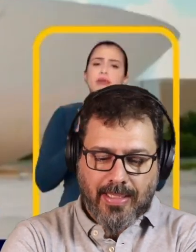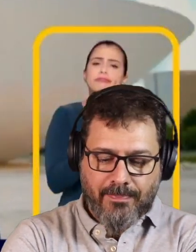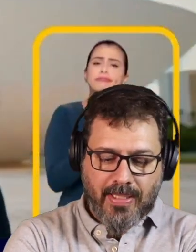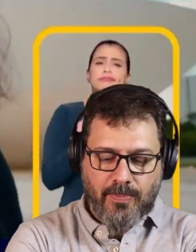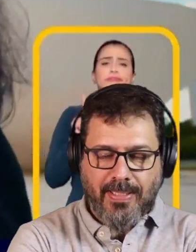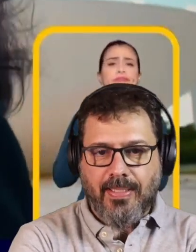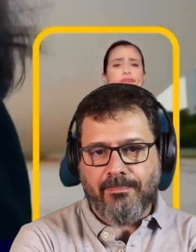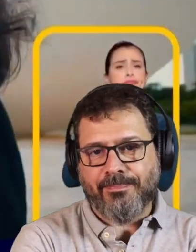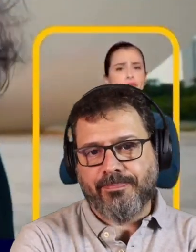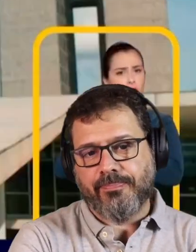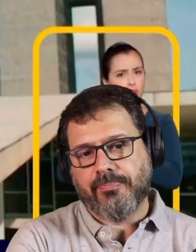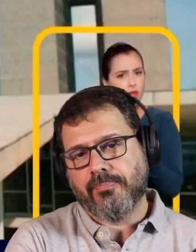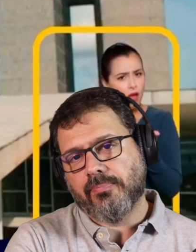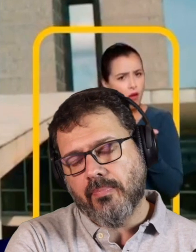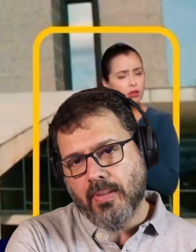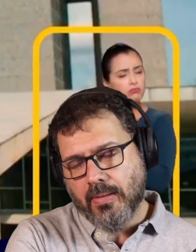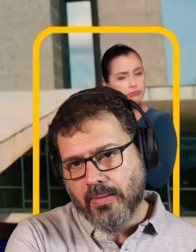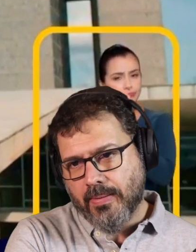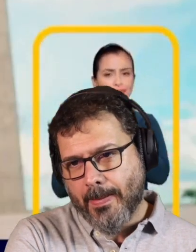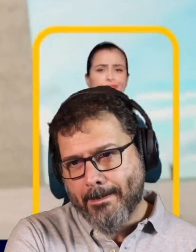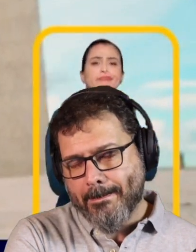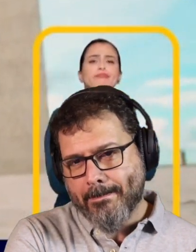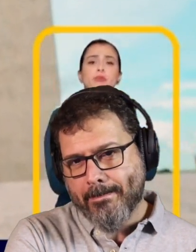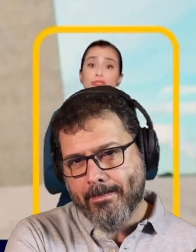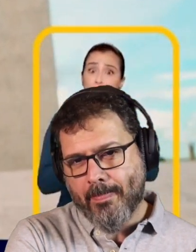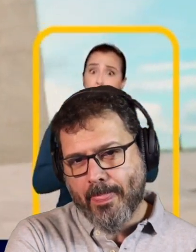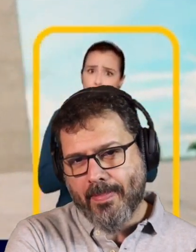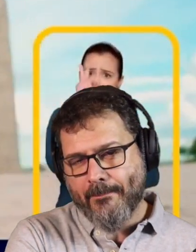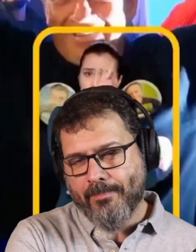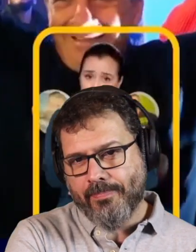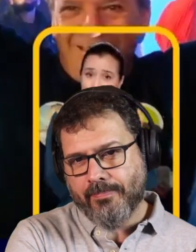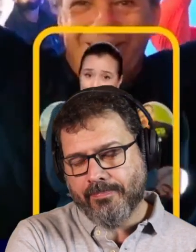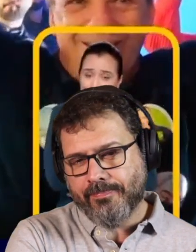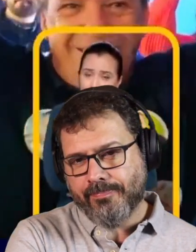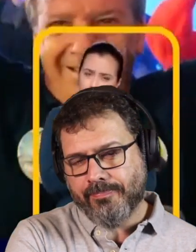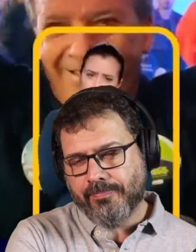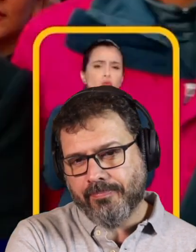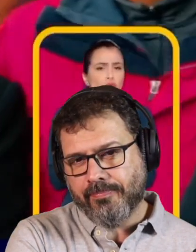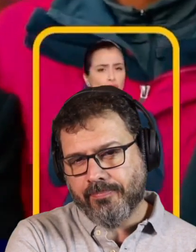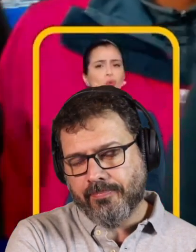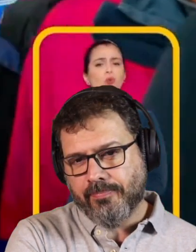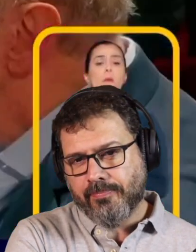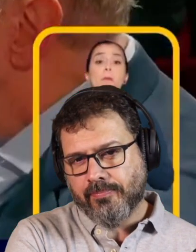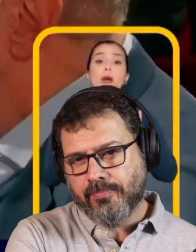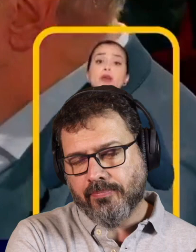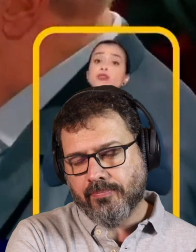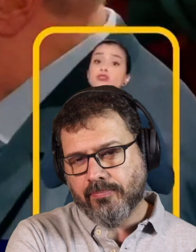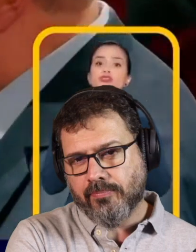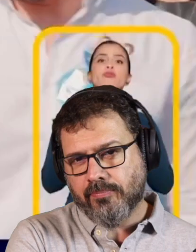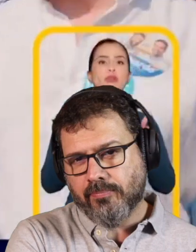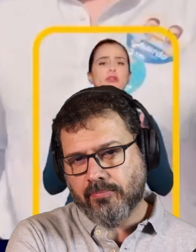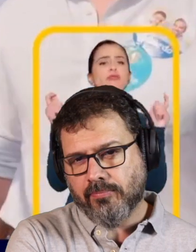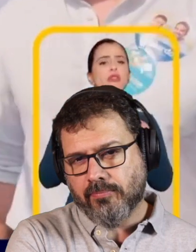sempre coadjuvantes. Chegou a hora de sermos protagonistas da nossa própria história. Ao lado dos homens, de forma diferente,